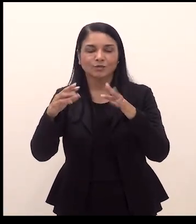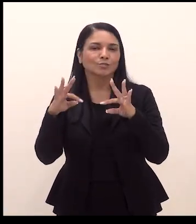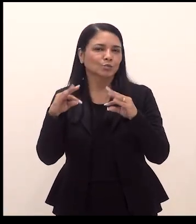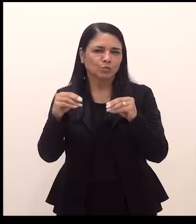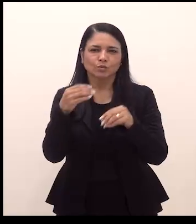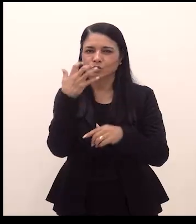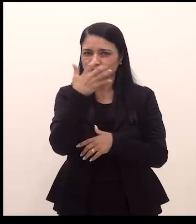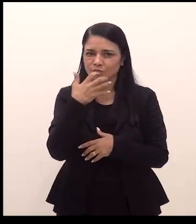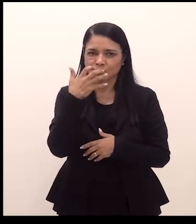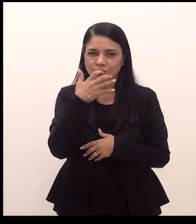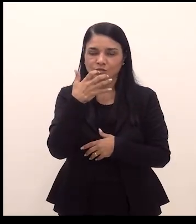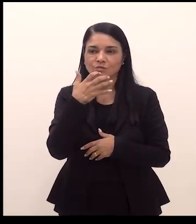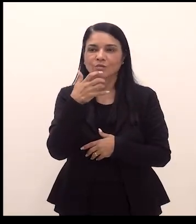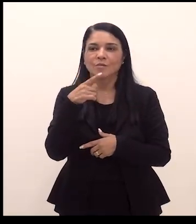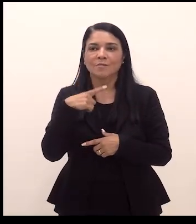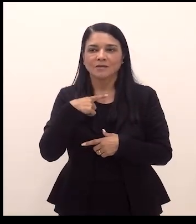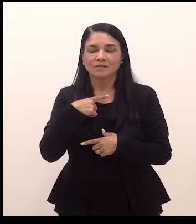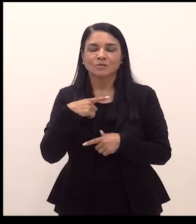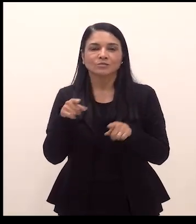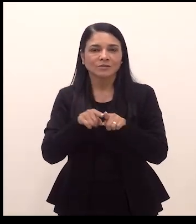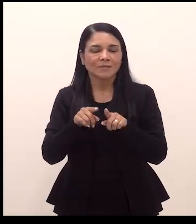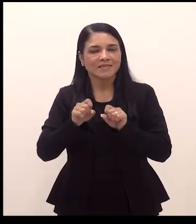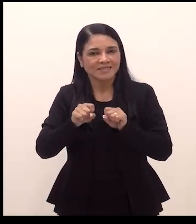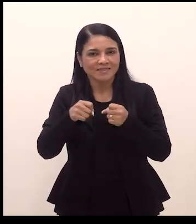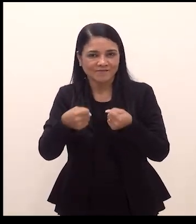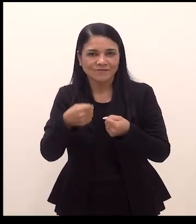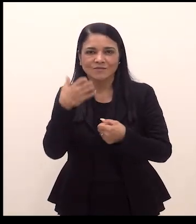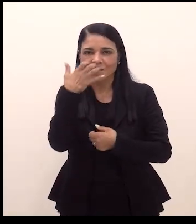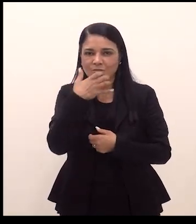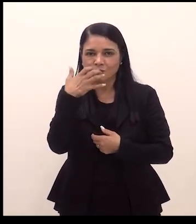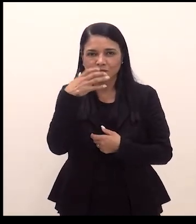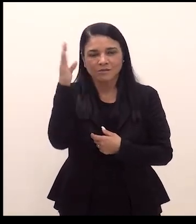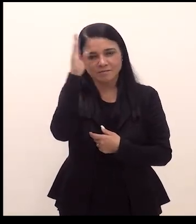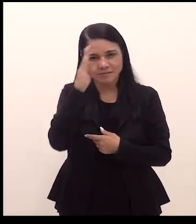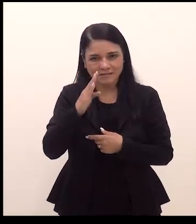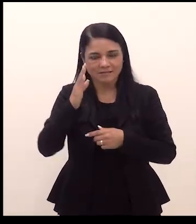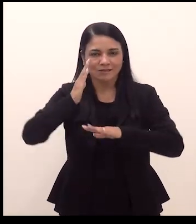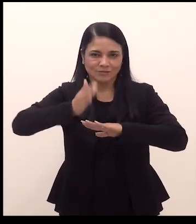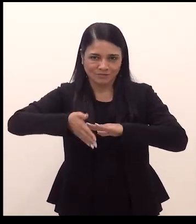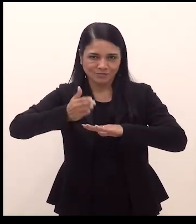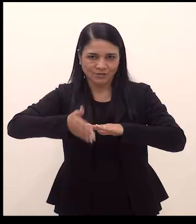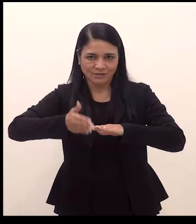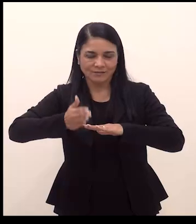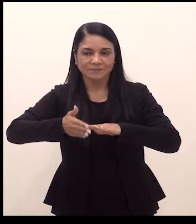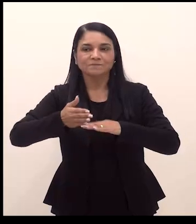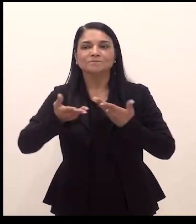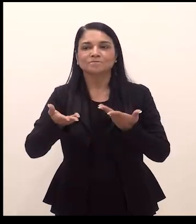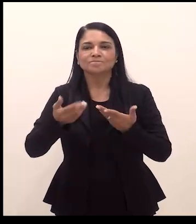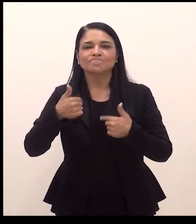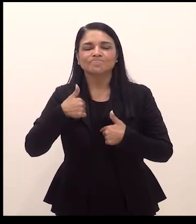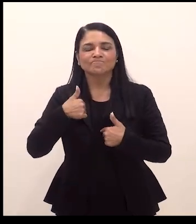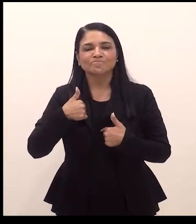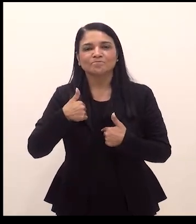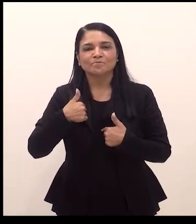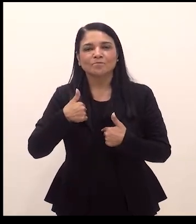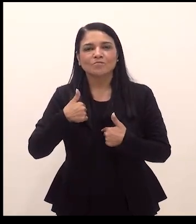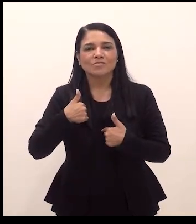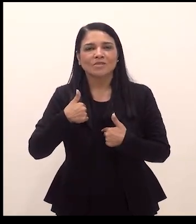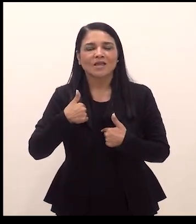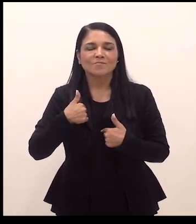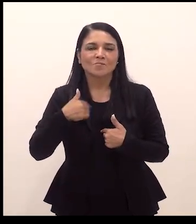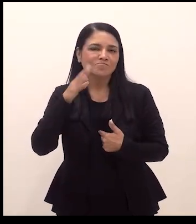nossos ídolos aí da música, mas eu também sou um profundo defensor da música brasileira contemporânea. Sim. Então esse é